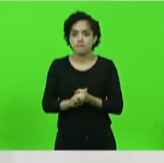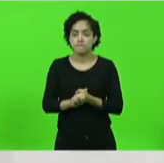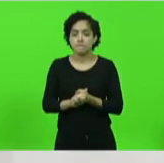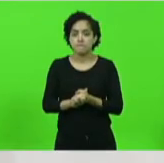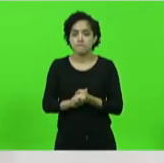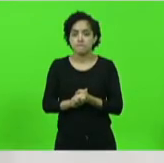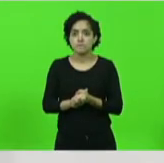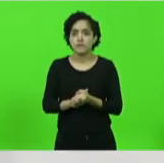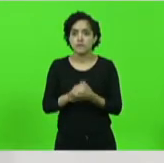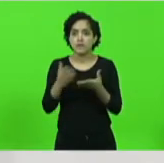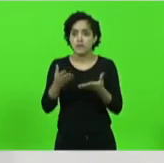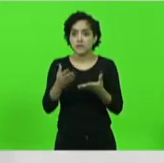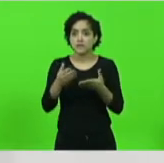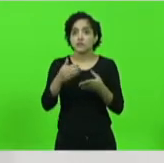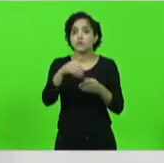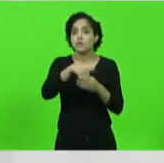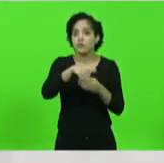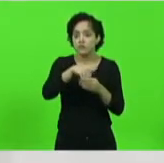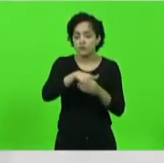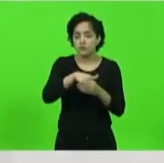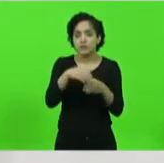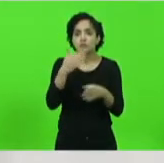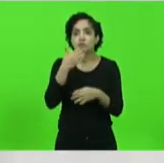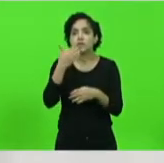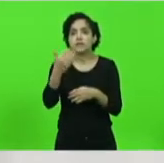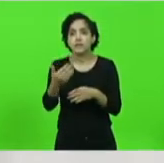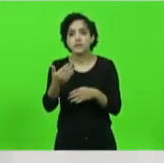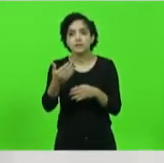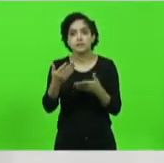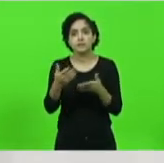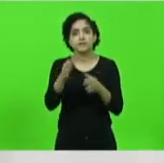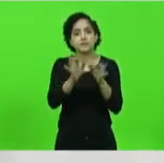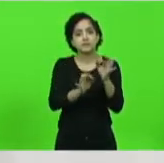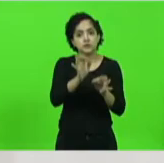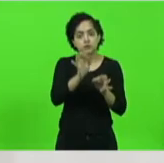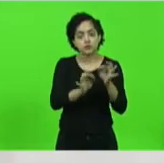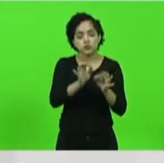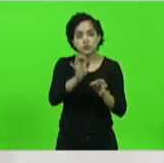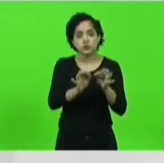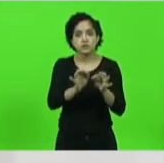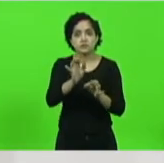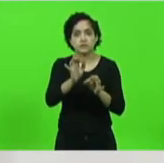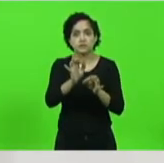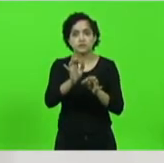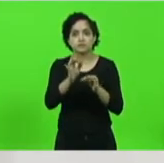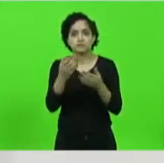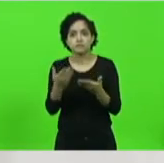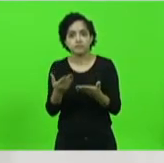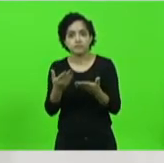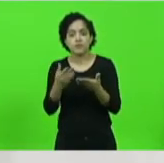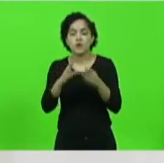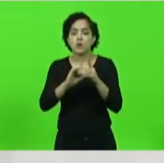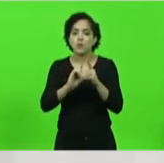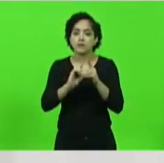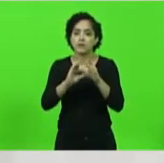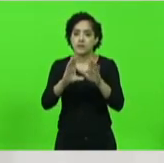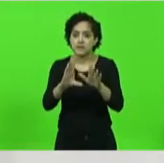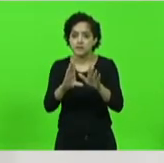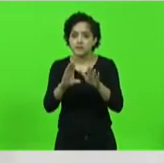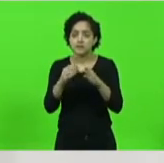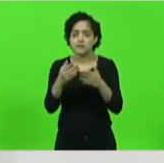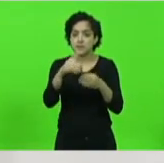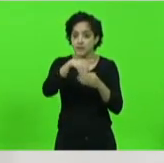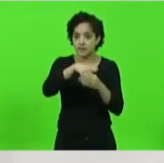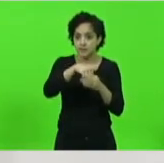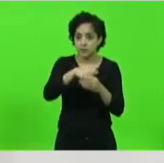Como prejudicada, nós estamos votando aqui um requerimento para que a gente possa fazer justiça, no mínimo, uma democracia, para que possa ser votado